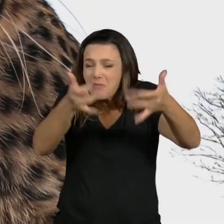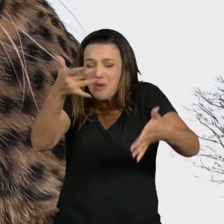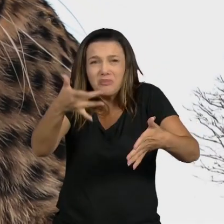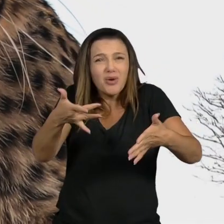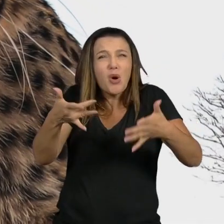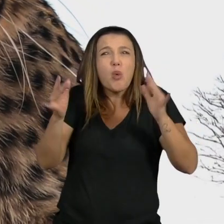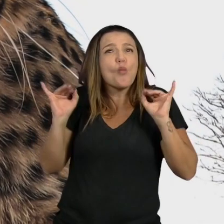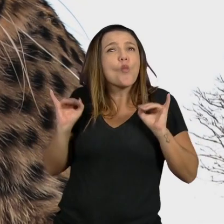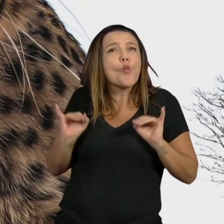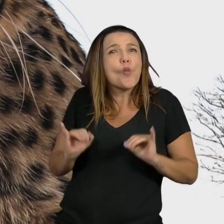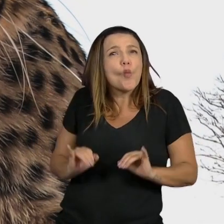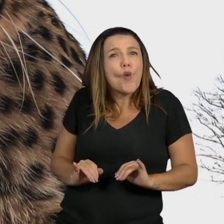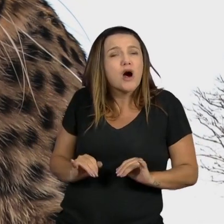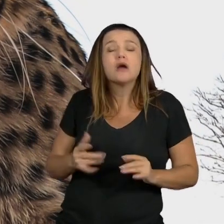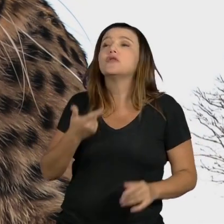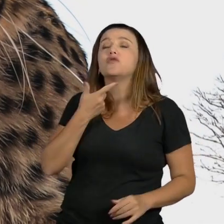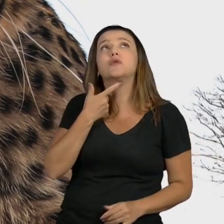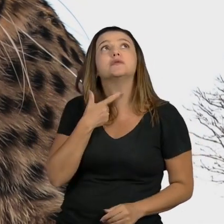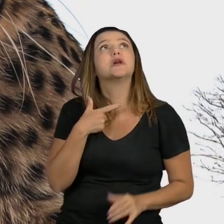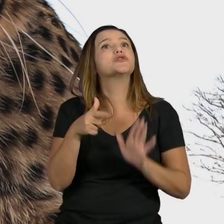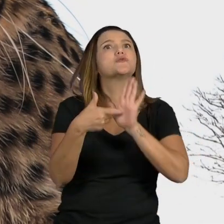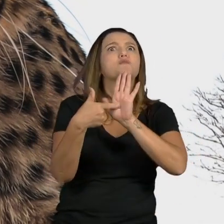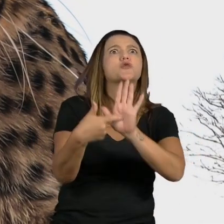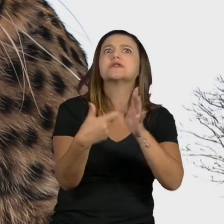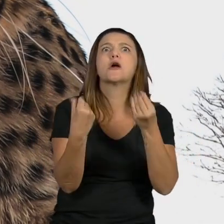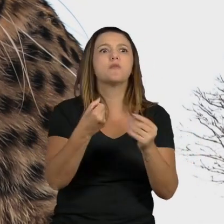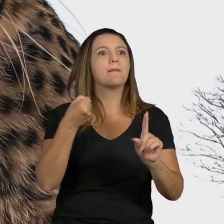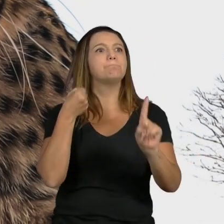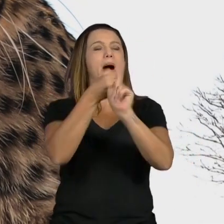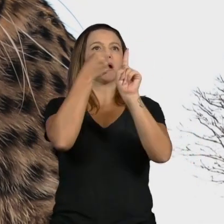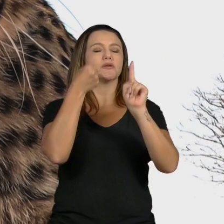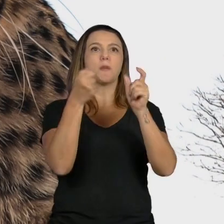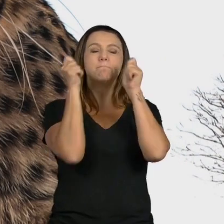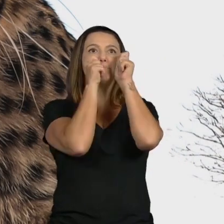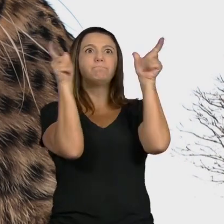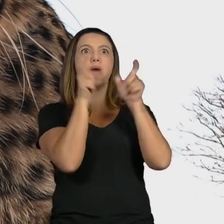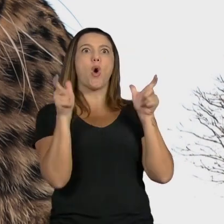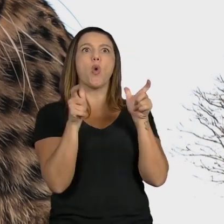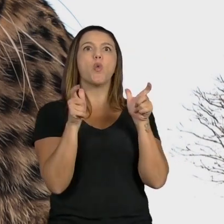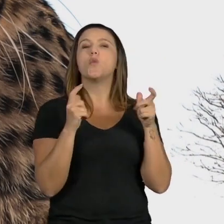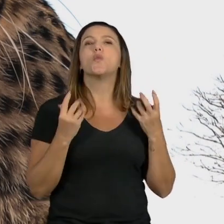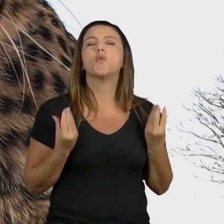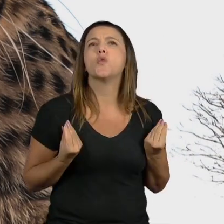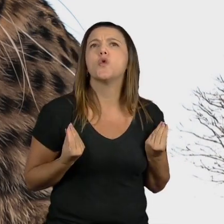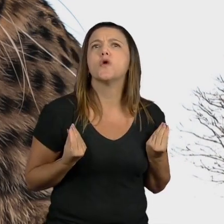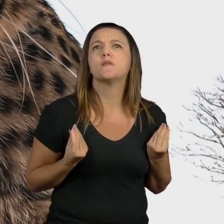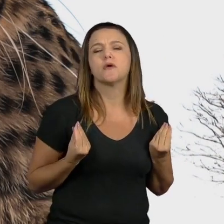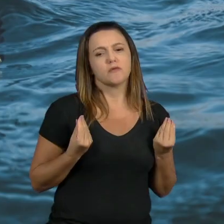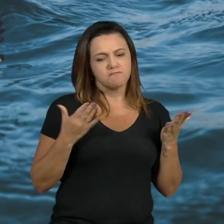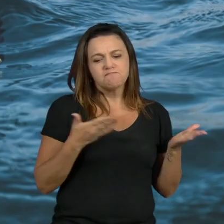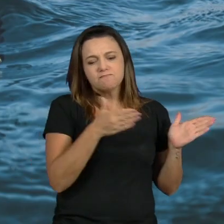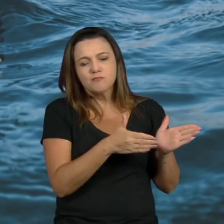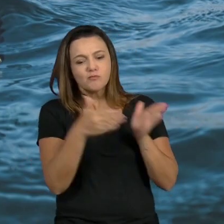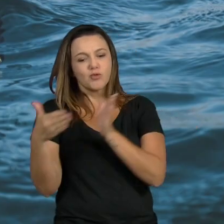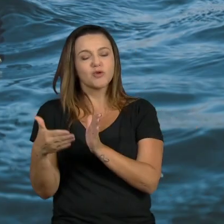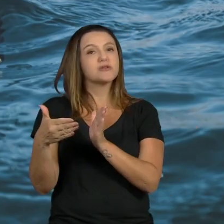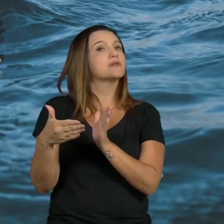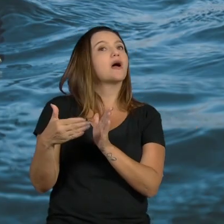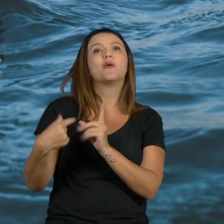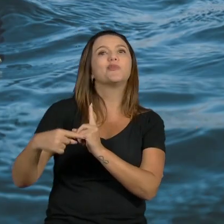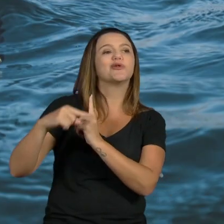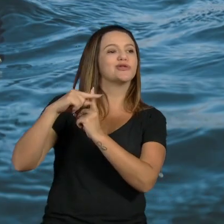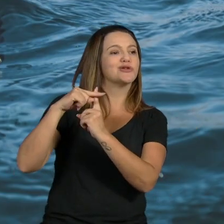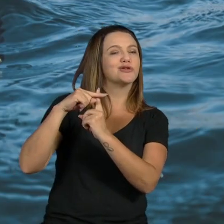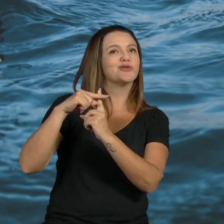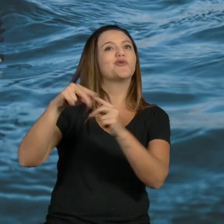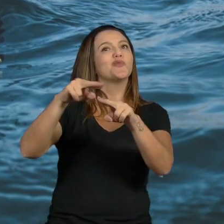e eu queria mostrar isso de uma forma que impactasse, mas eu segui um outro caminho, de mostrar o lado positivo. Foi assim que eu comecei, inclusive, que eu trouxe